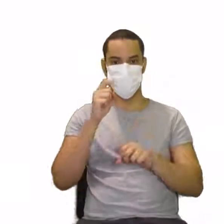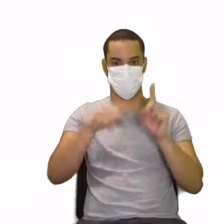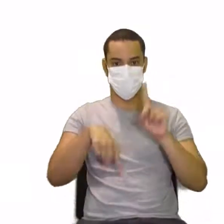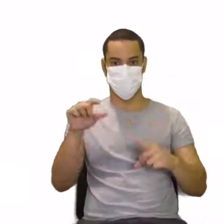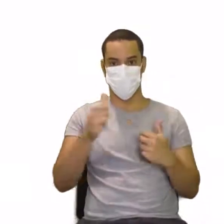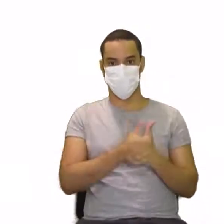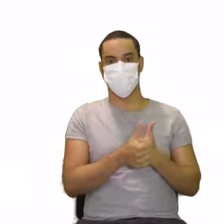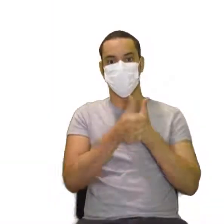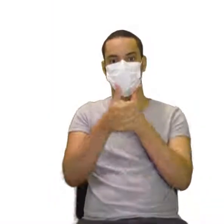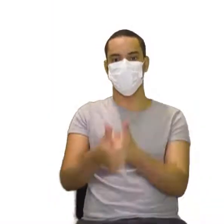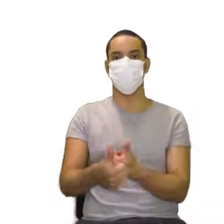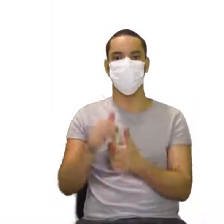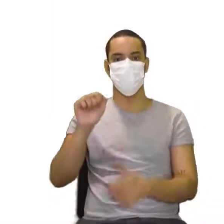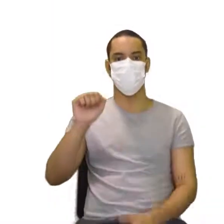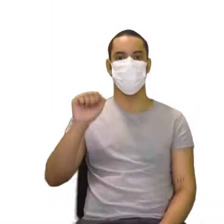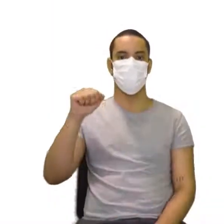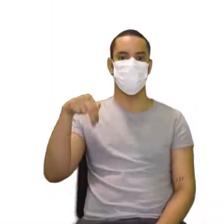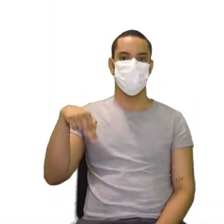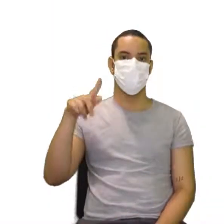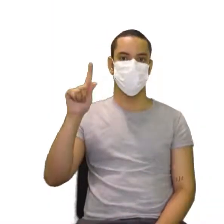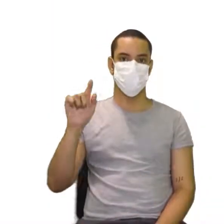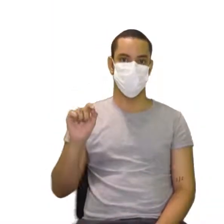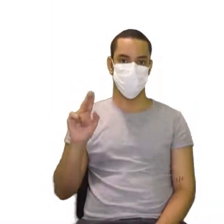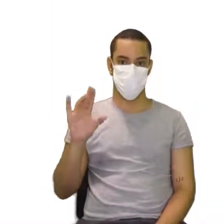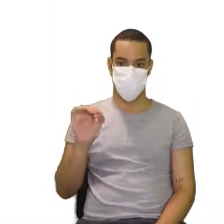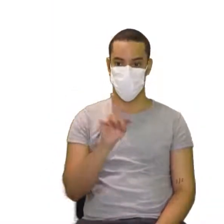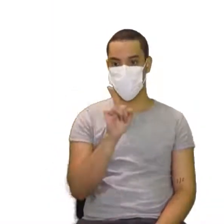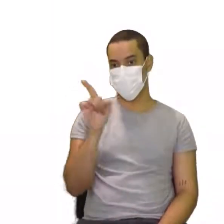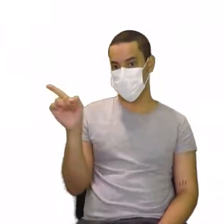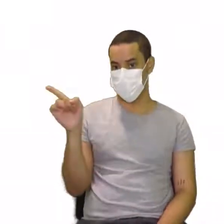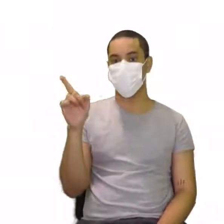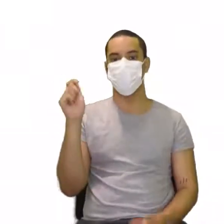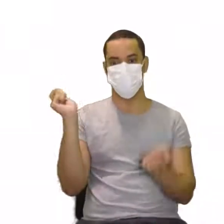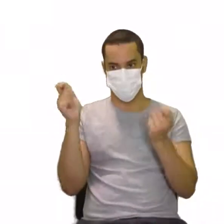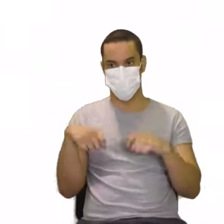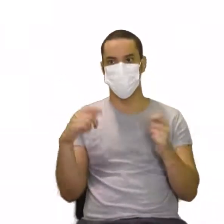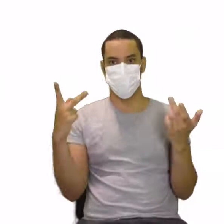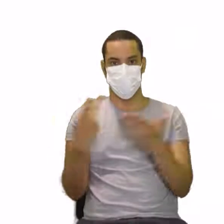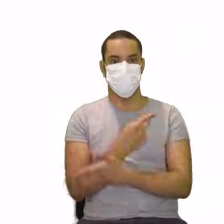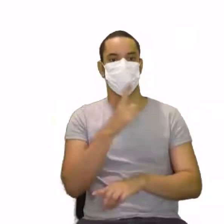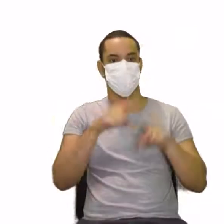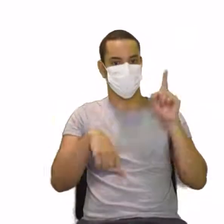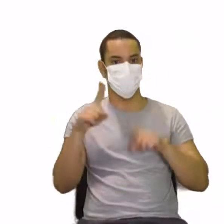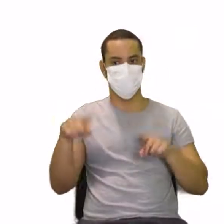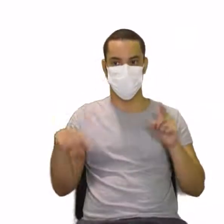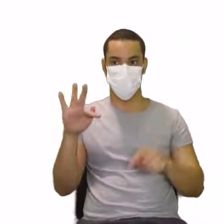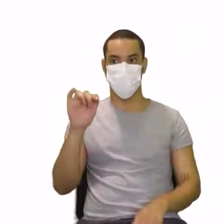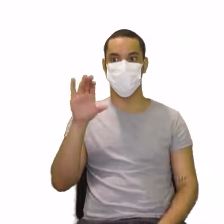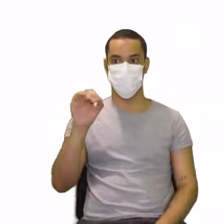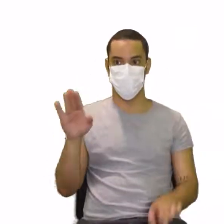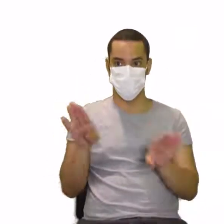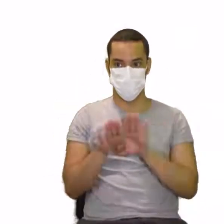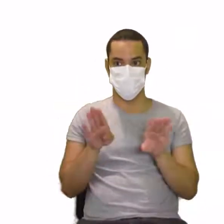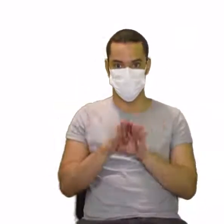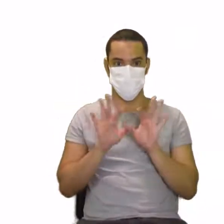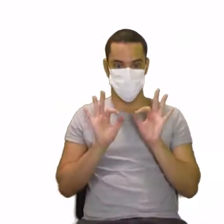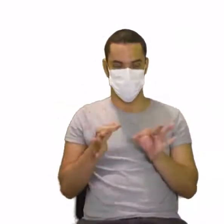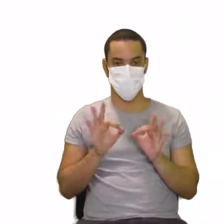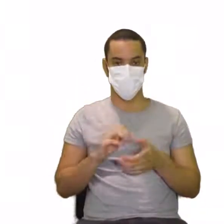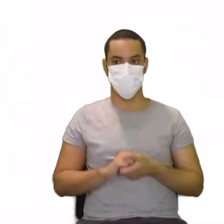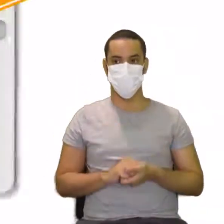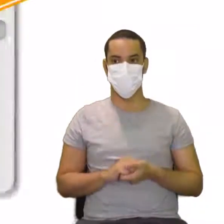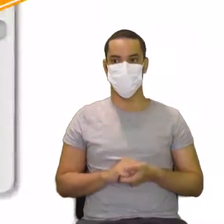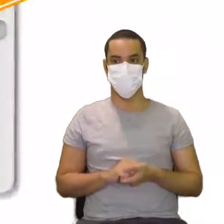de acordo com o ângulo também, ok? É uma causa de variação de fluxo. Fechou, pessoal?